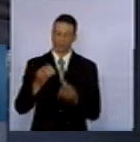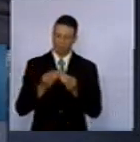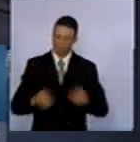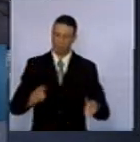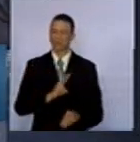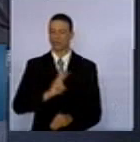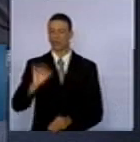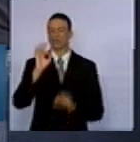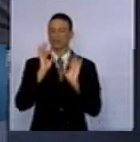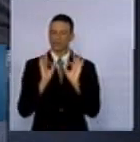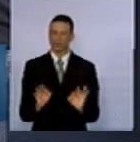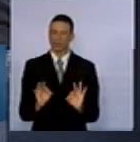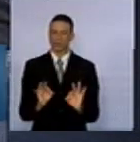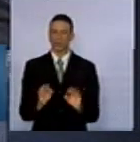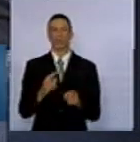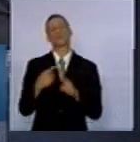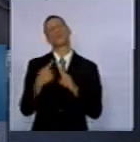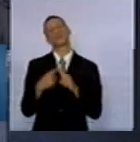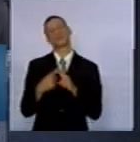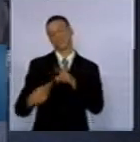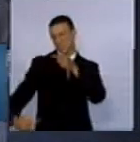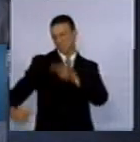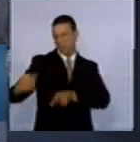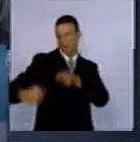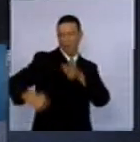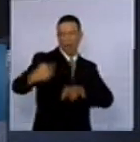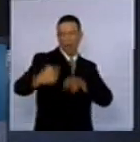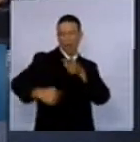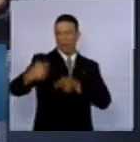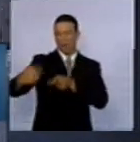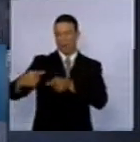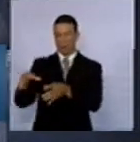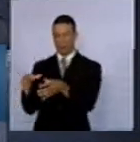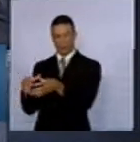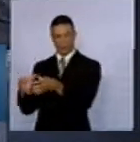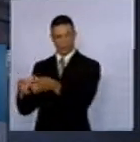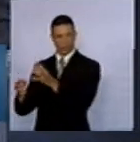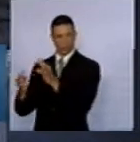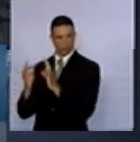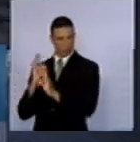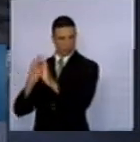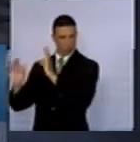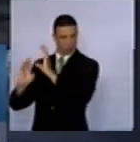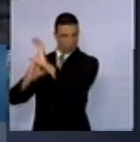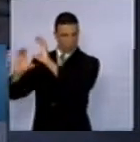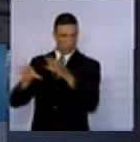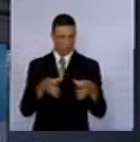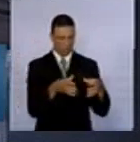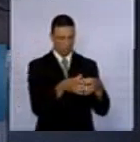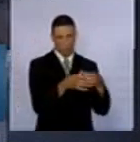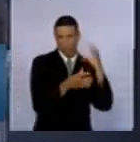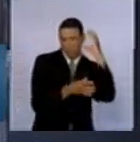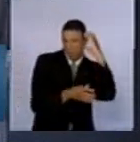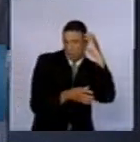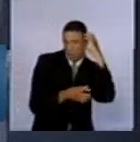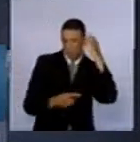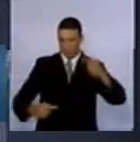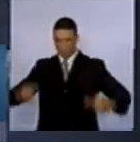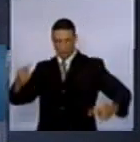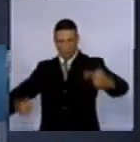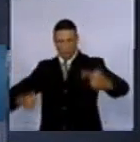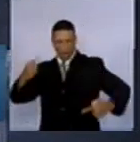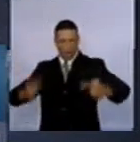prejuízo a própria briga senhor Ministro a própria discussão entre o setor de telecomunicações e a Rádio Difusão criou um falso